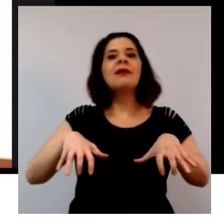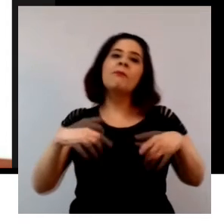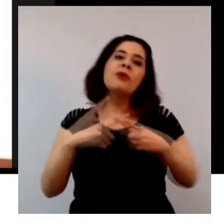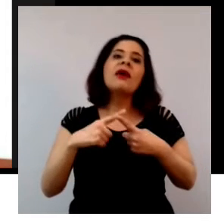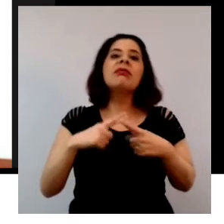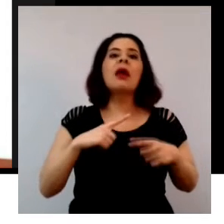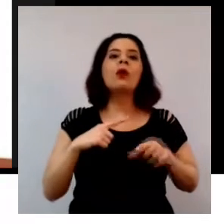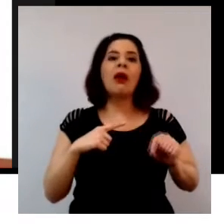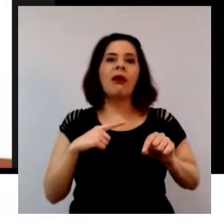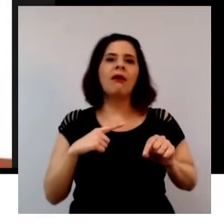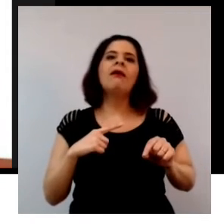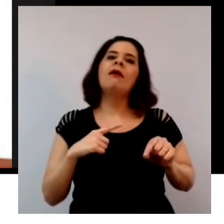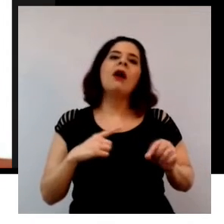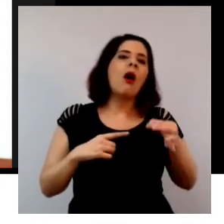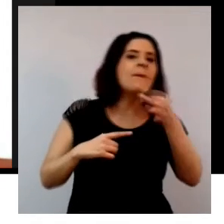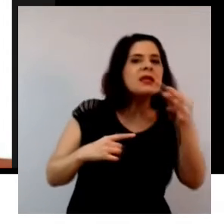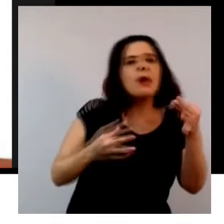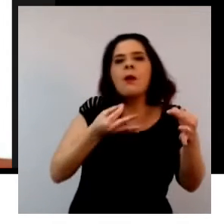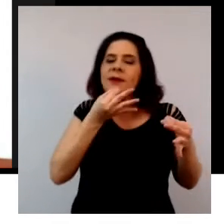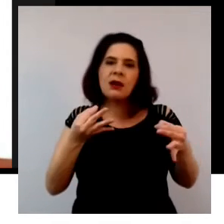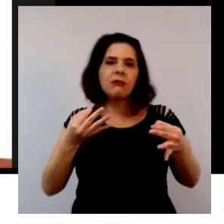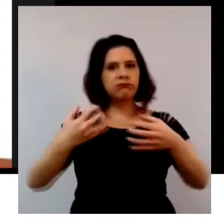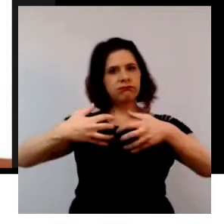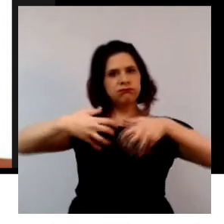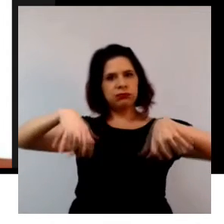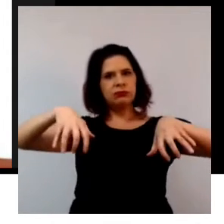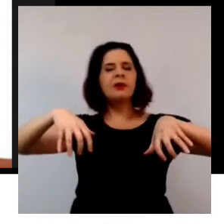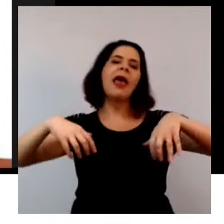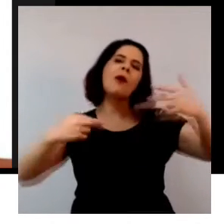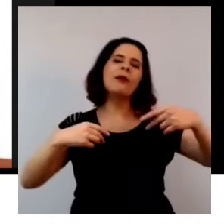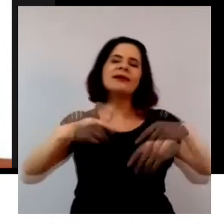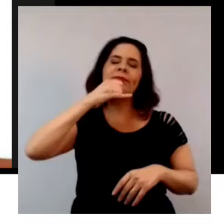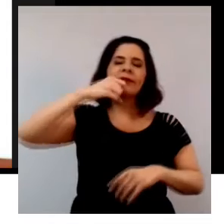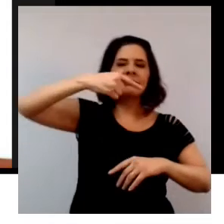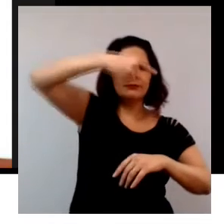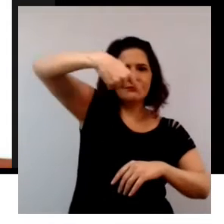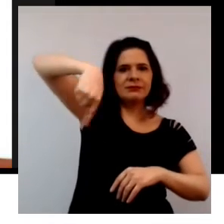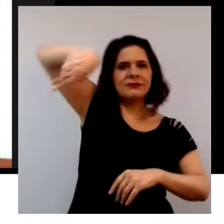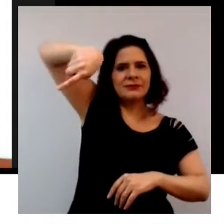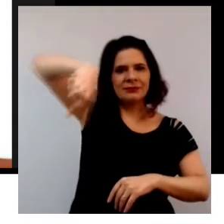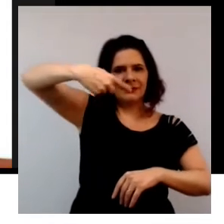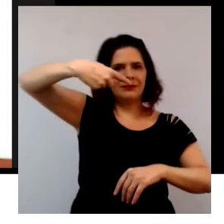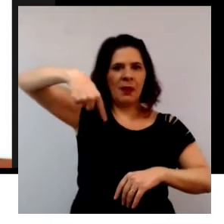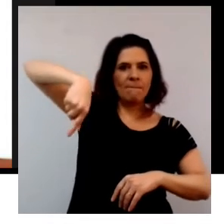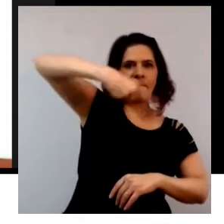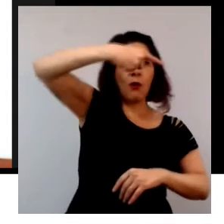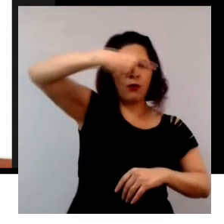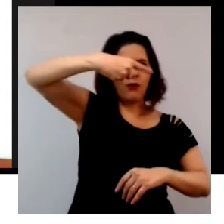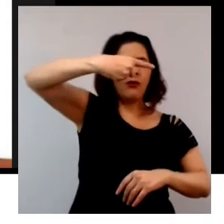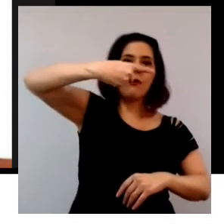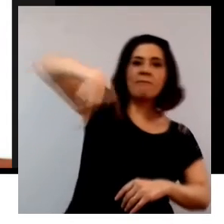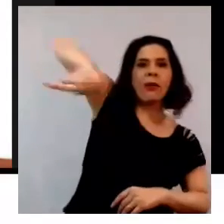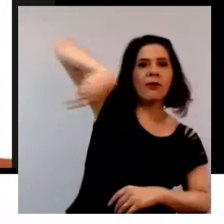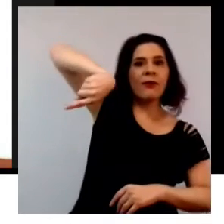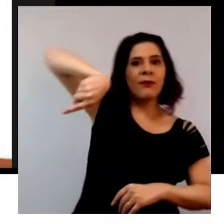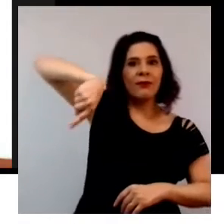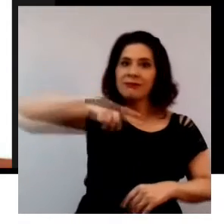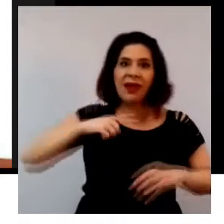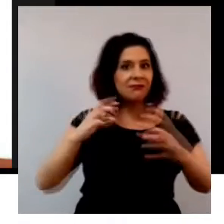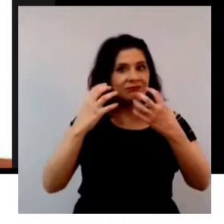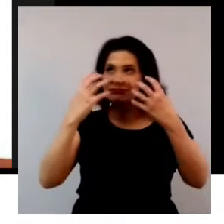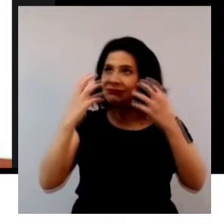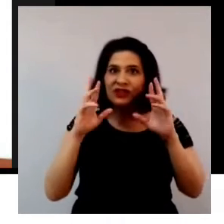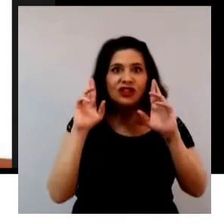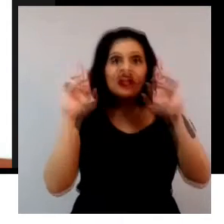é o radical de onde vem a palavra polarização. Então você tem pessoas que pensam uma coisa, pessoas que pensam outra, e a humanidade cria um